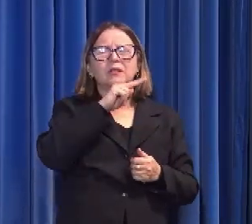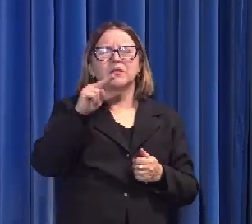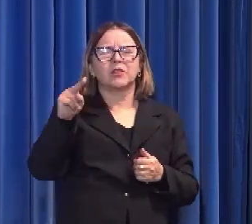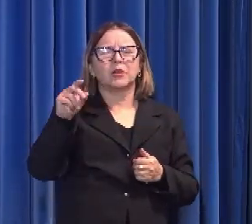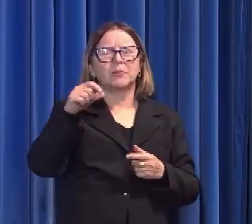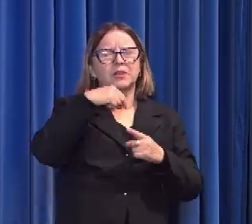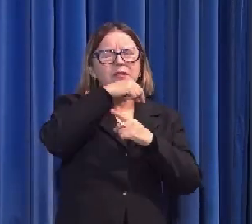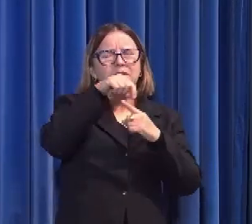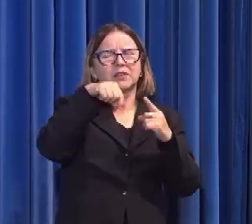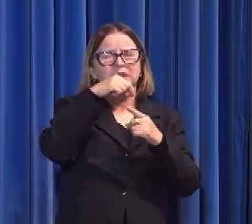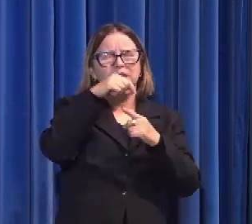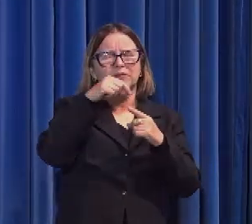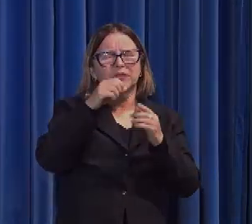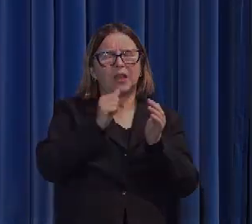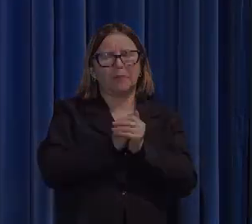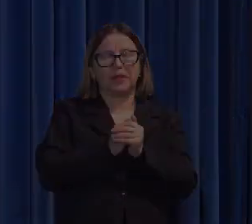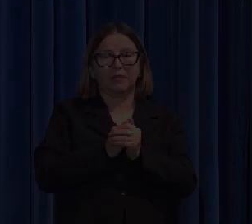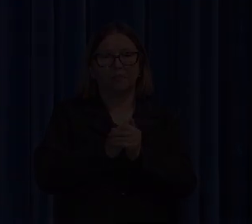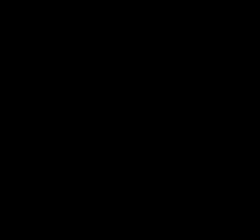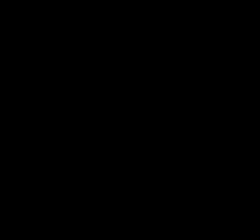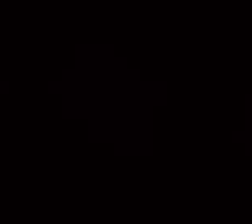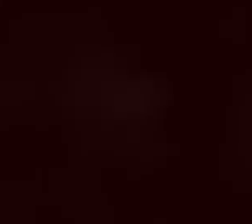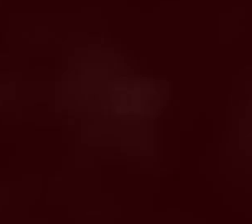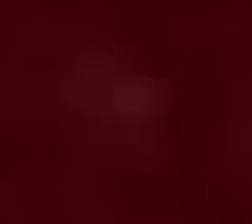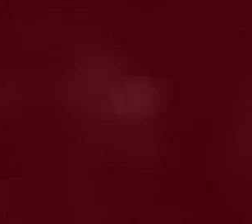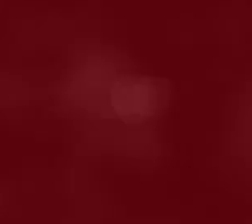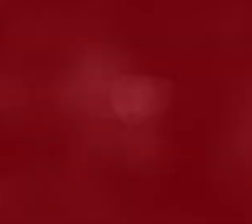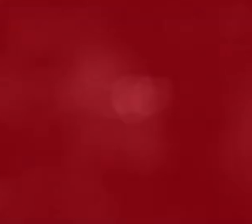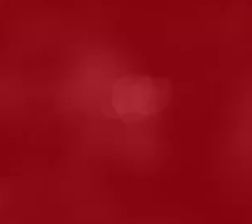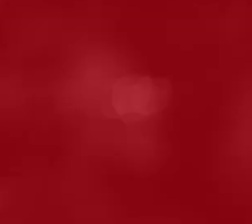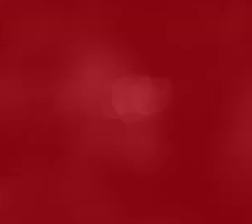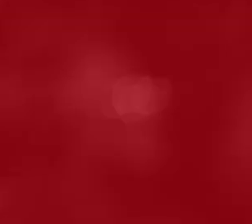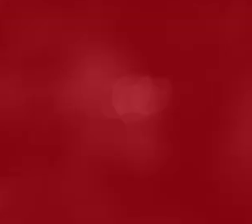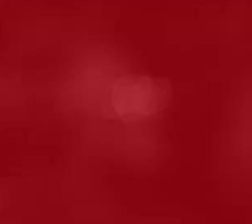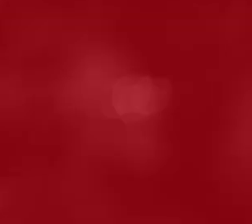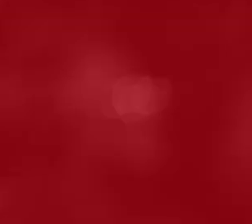Santo amém E